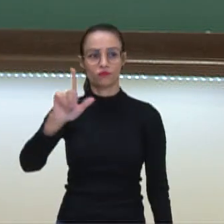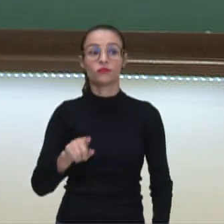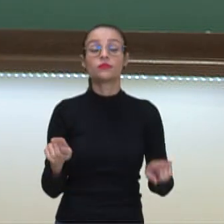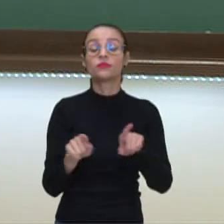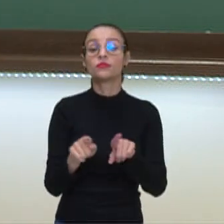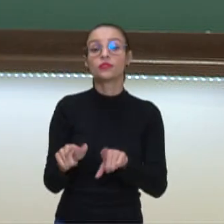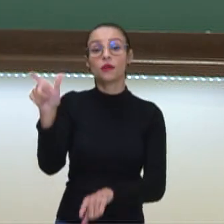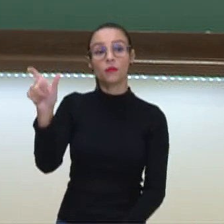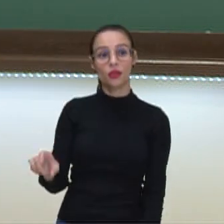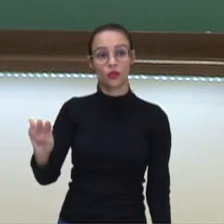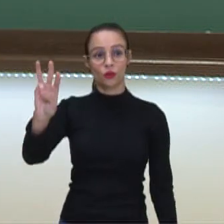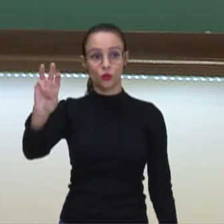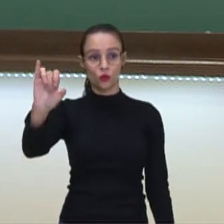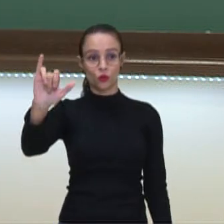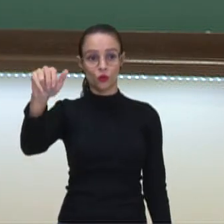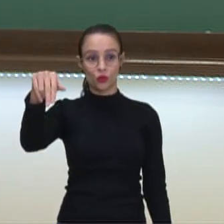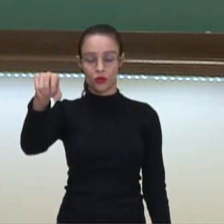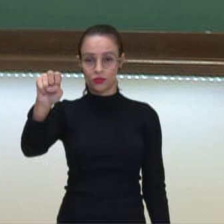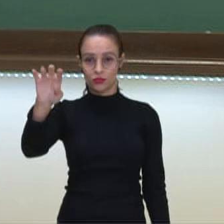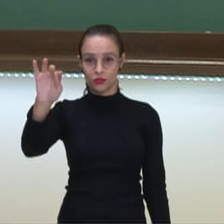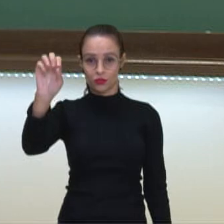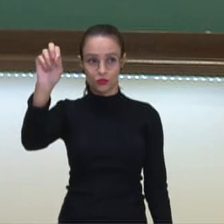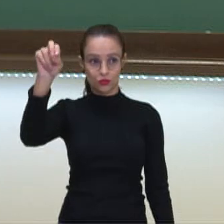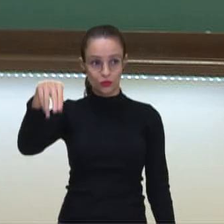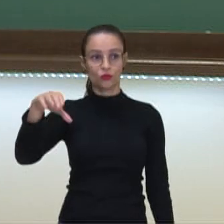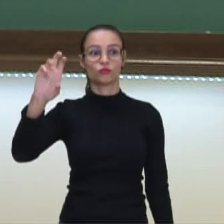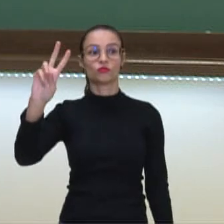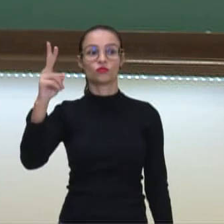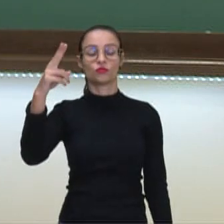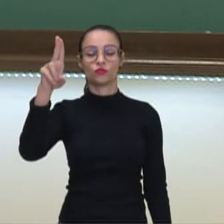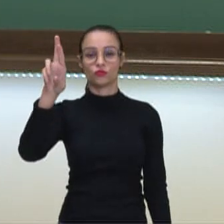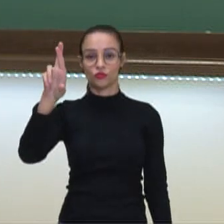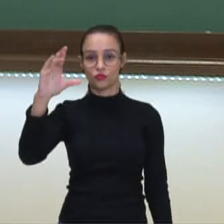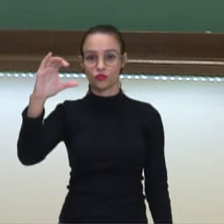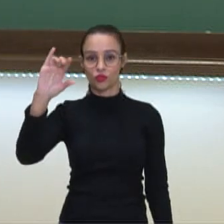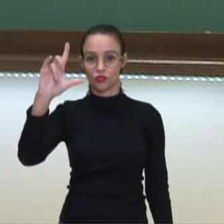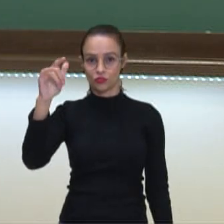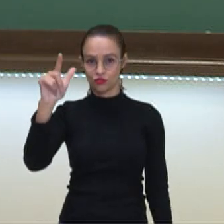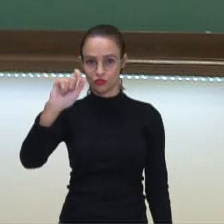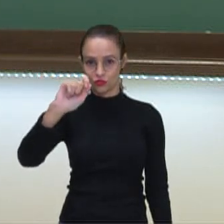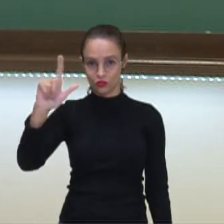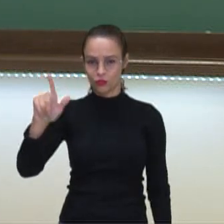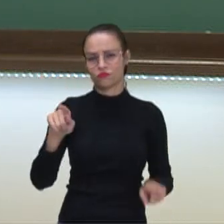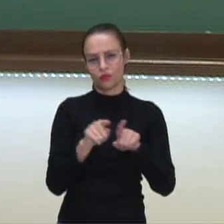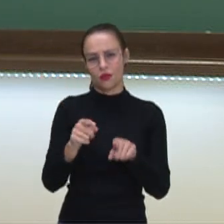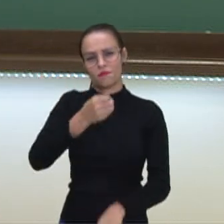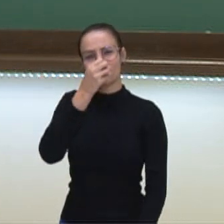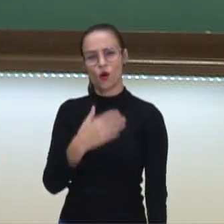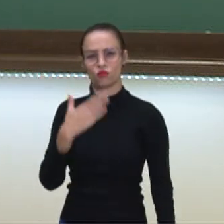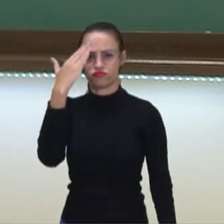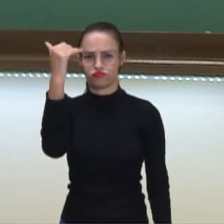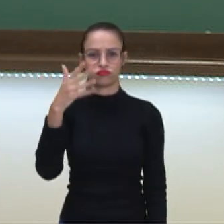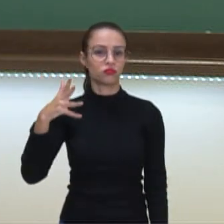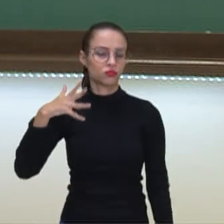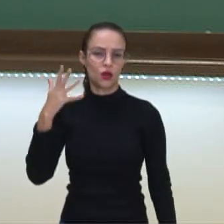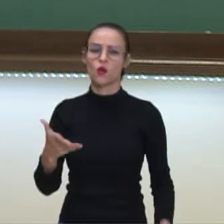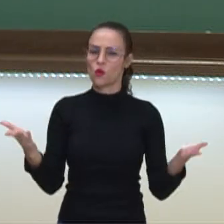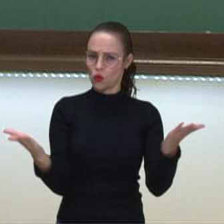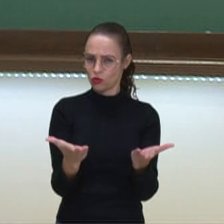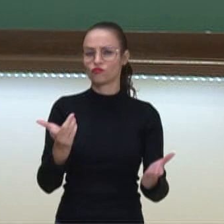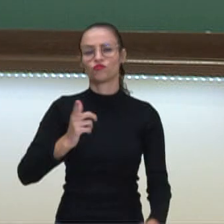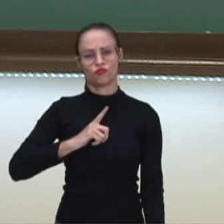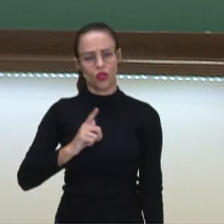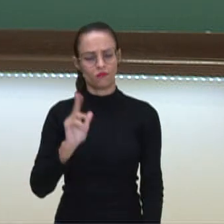são aí pessoas que eram bons oradores, né, que foram bons oradores, assim como nós temos nos dias de hoje bons